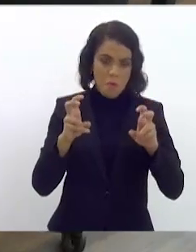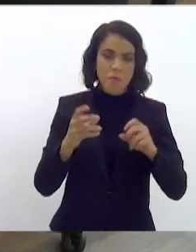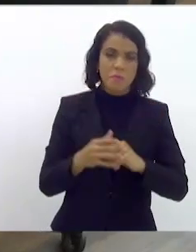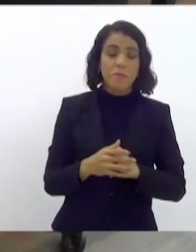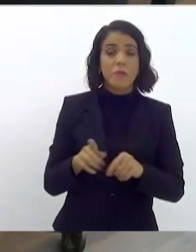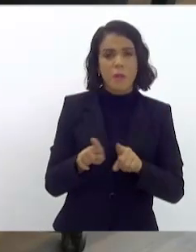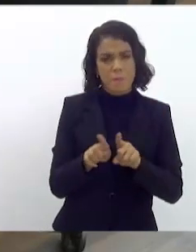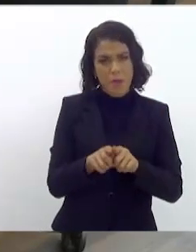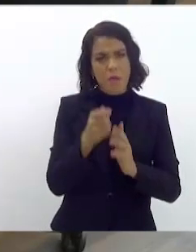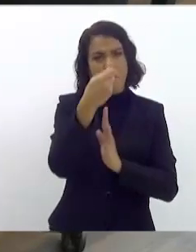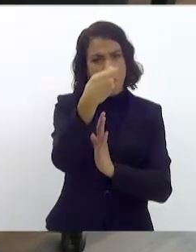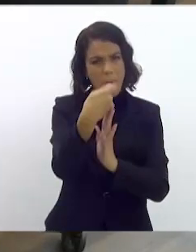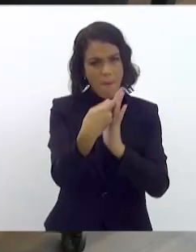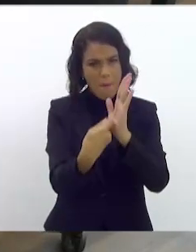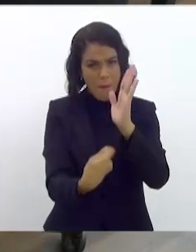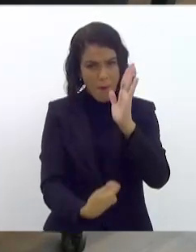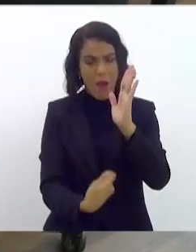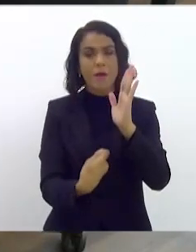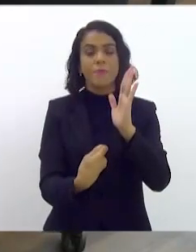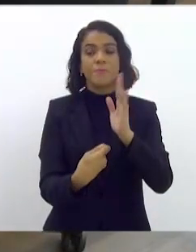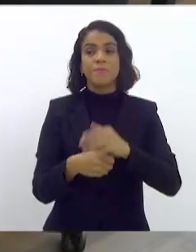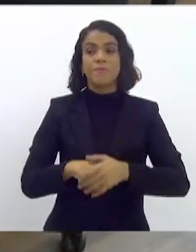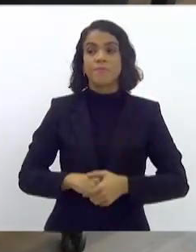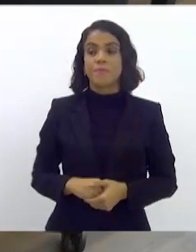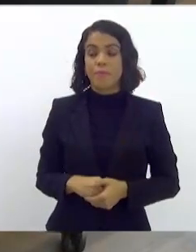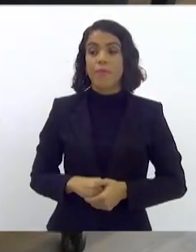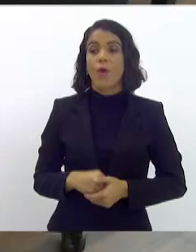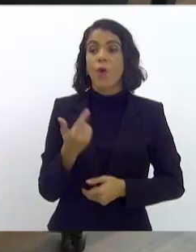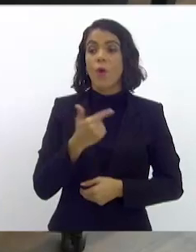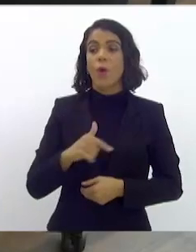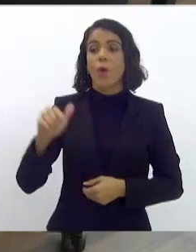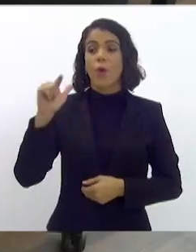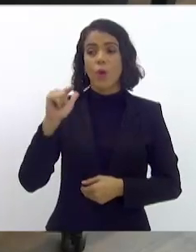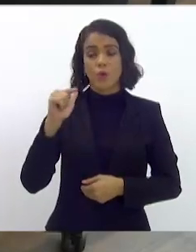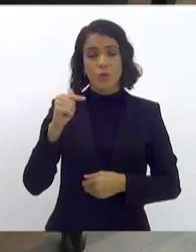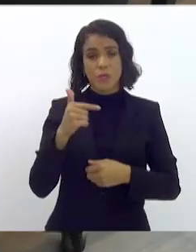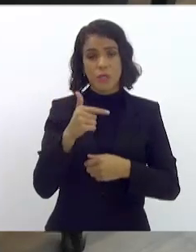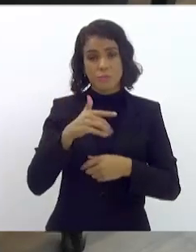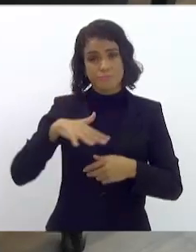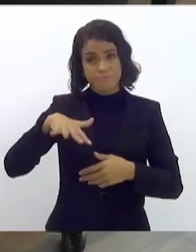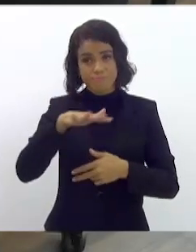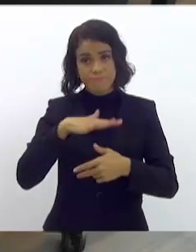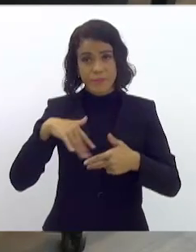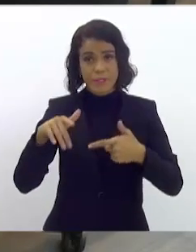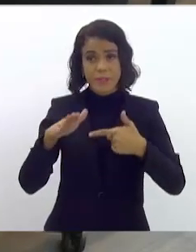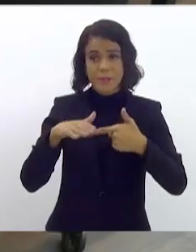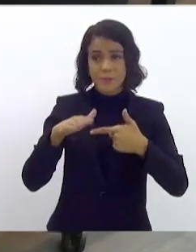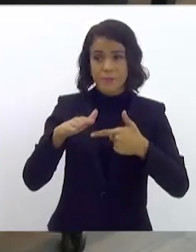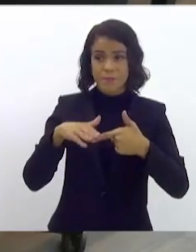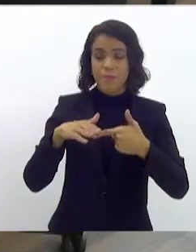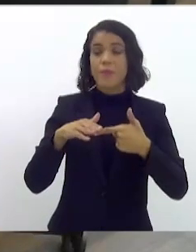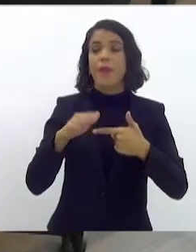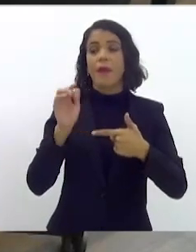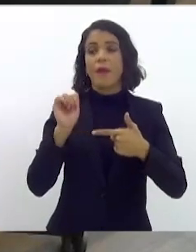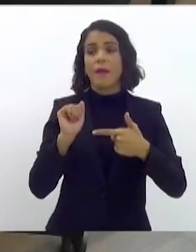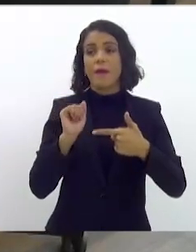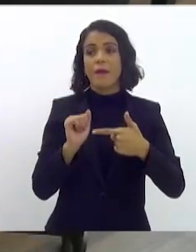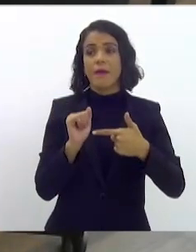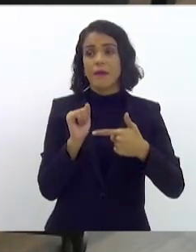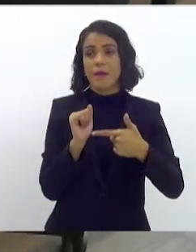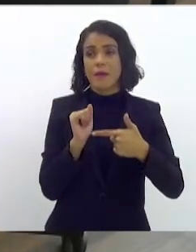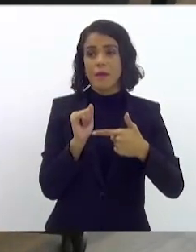também por escrito a CPI. E outro ponto que eu quero trazer aqui, que eu acho importante, aí